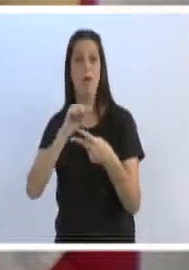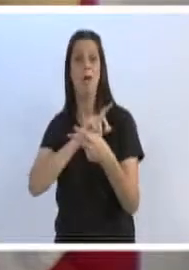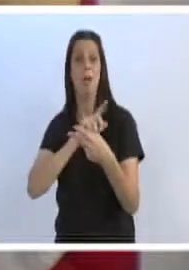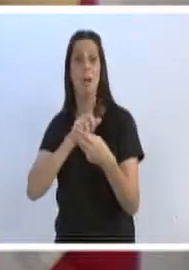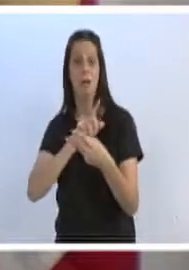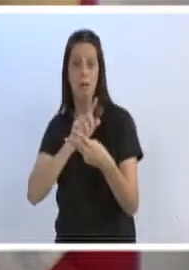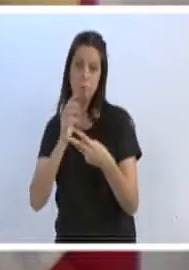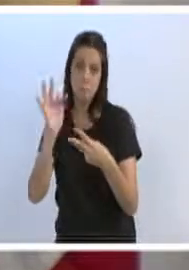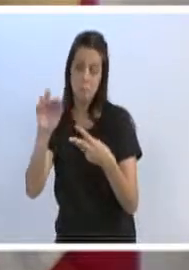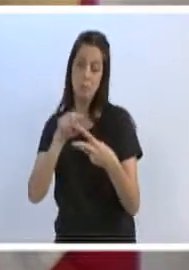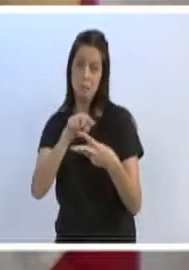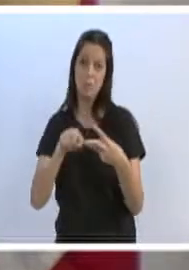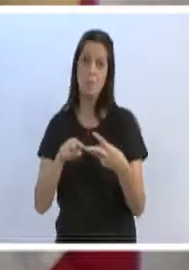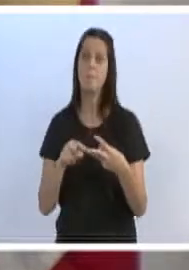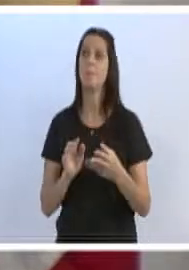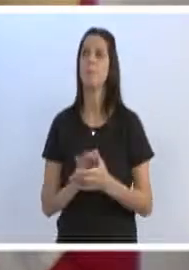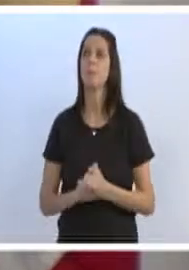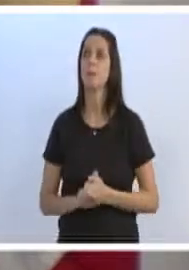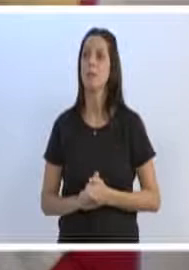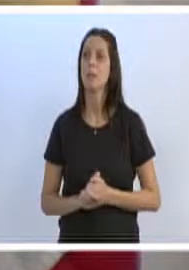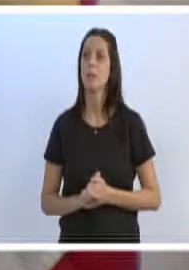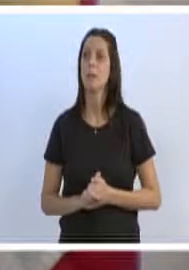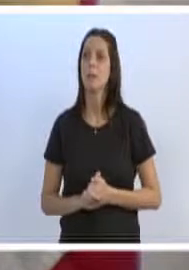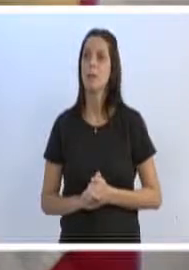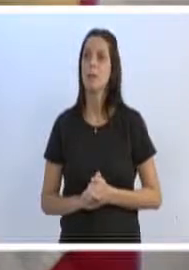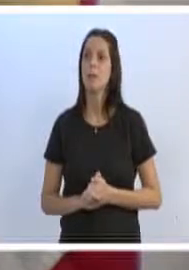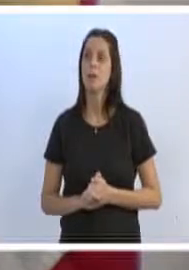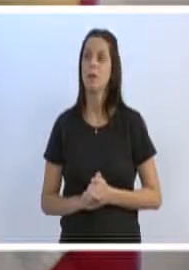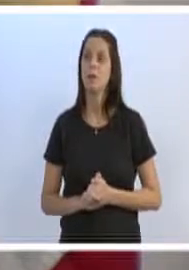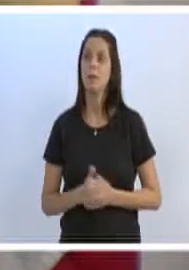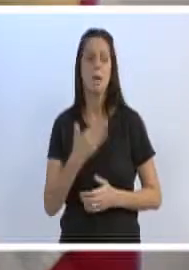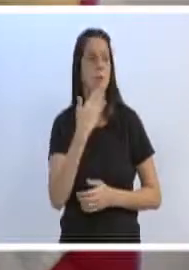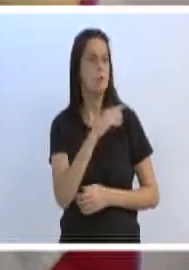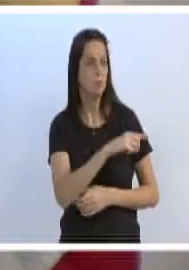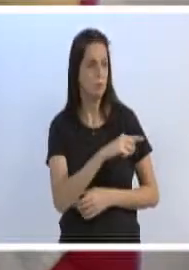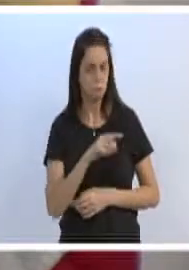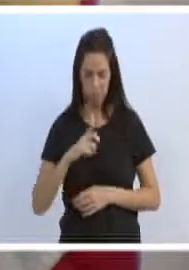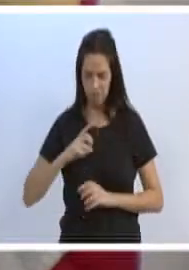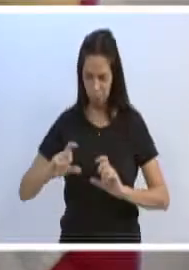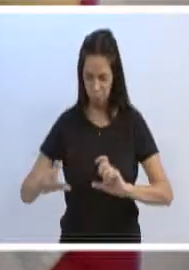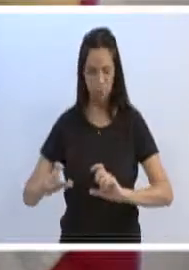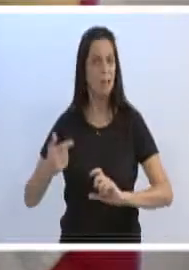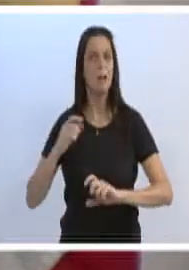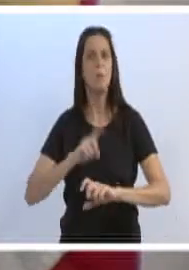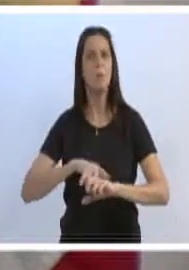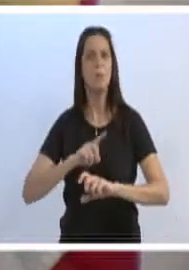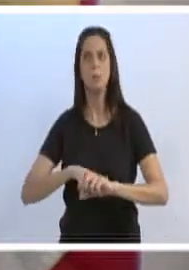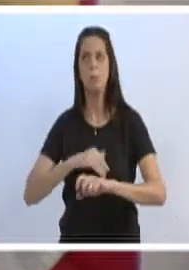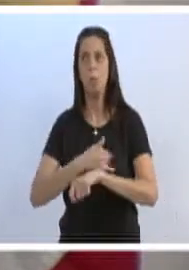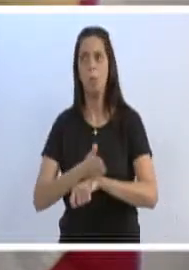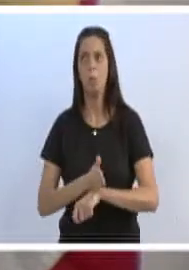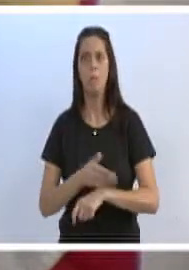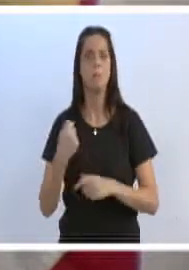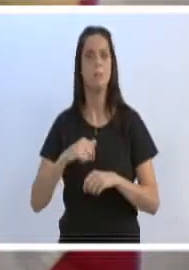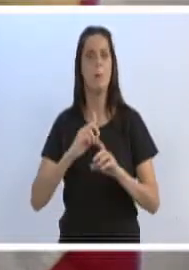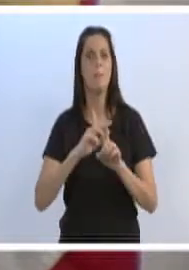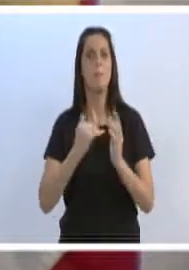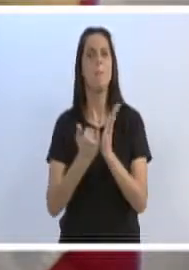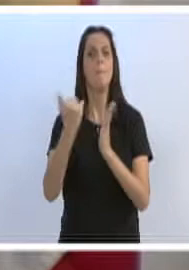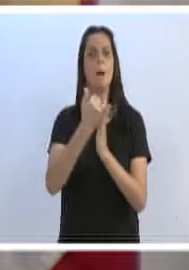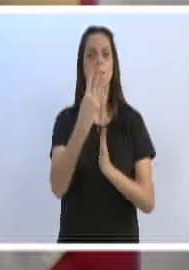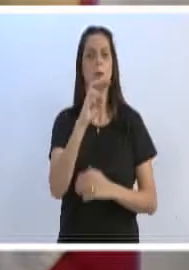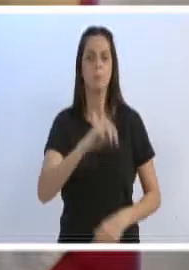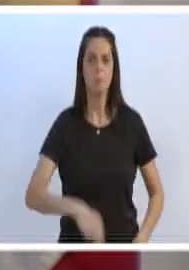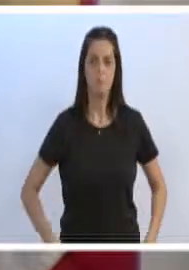0 aí o cronômetro nobre presidente da verdade tinha mais quatro minutos então estamos aí